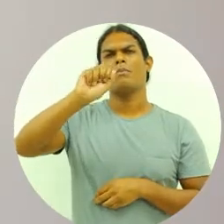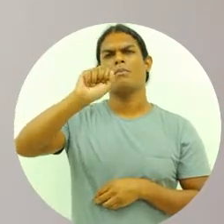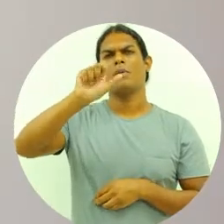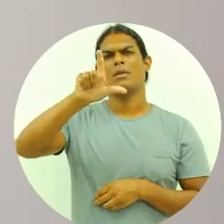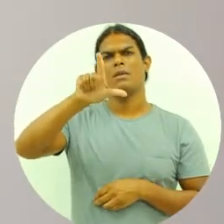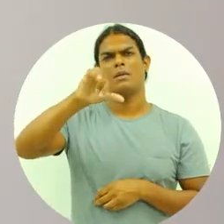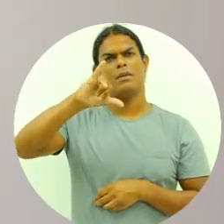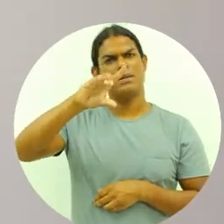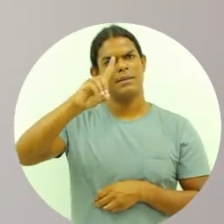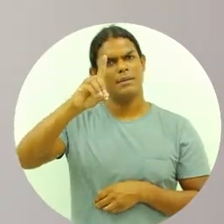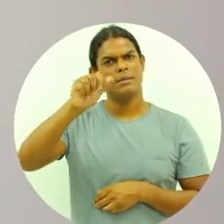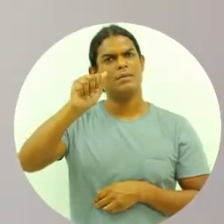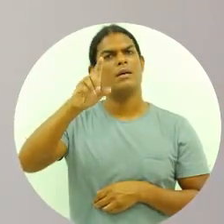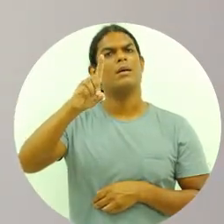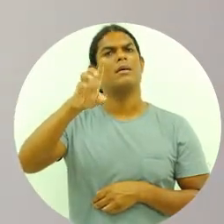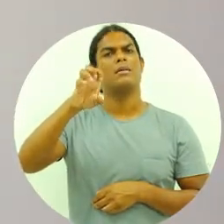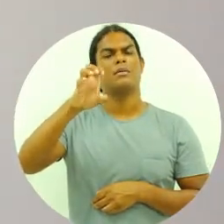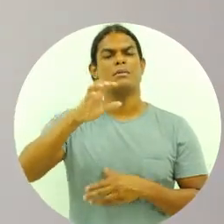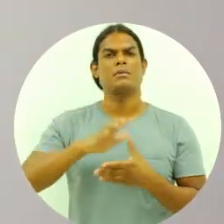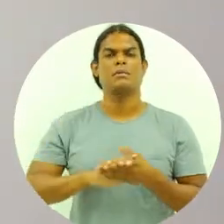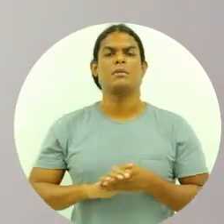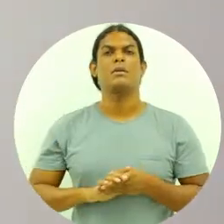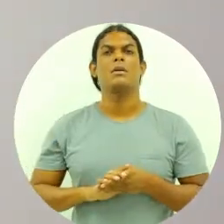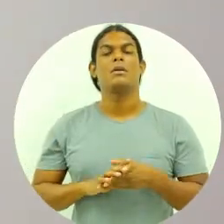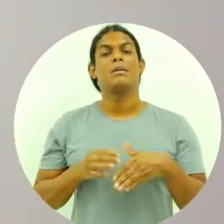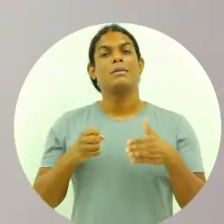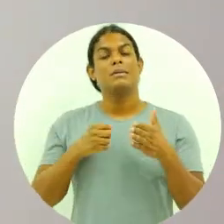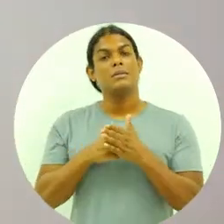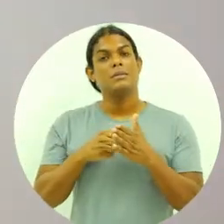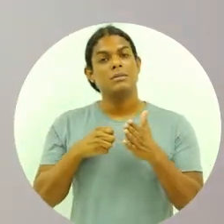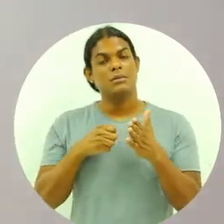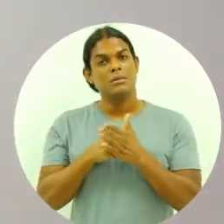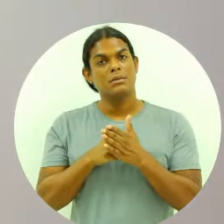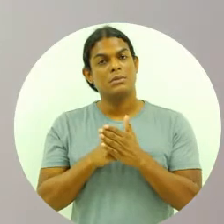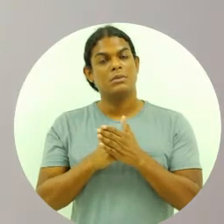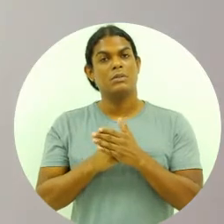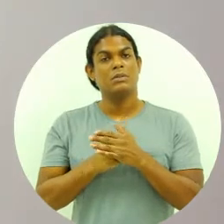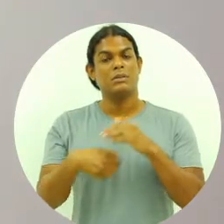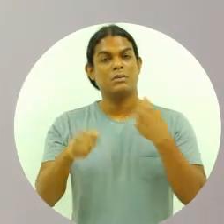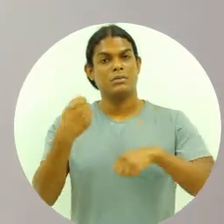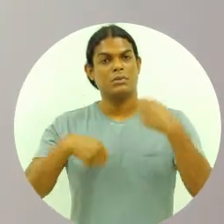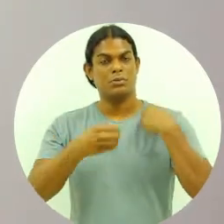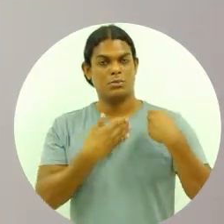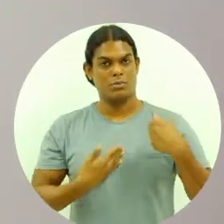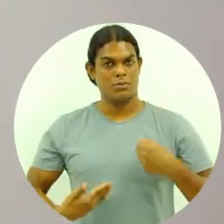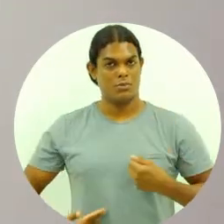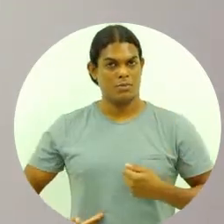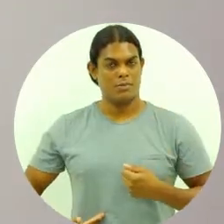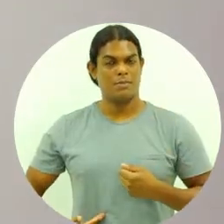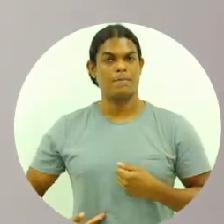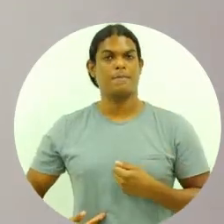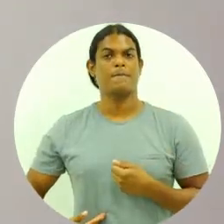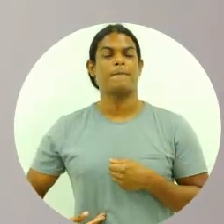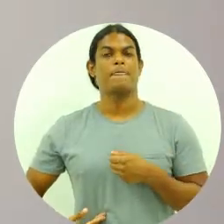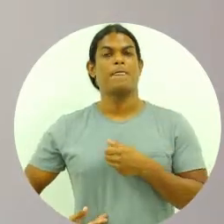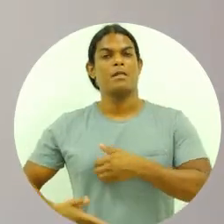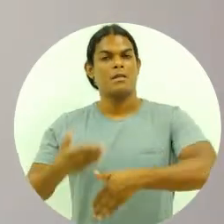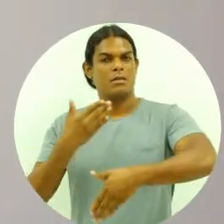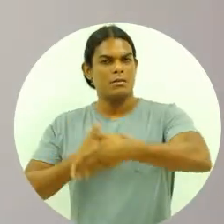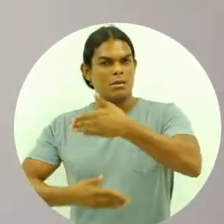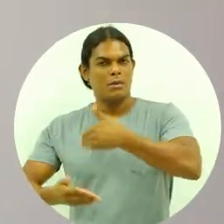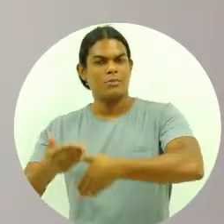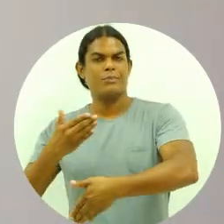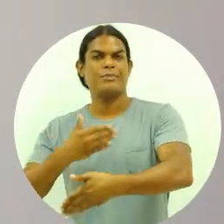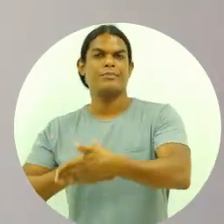é de simples compreensão. Na verdade, exige-se que a administração pública ela esteja em harmonia com os preceitos morais